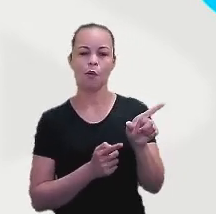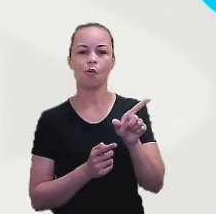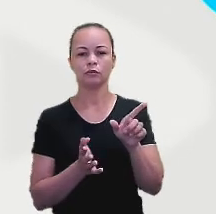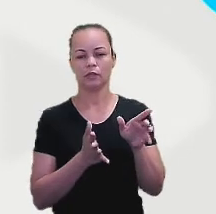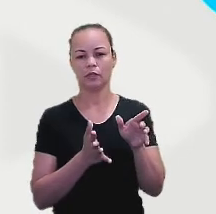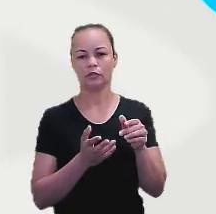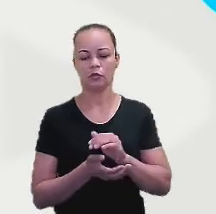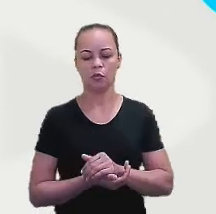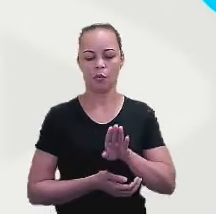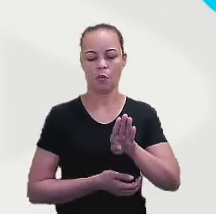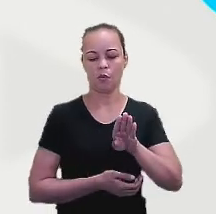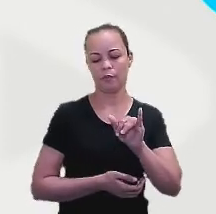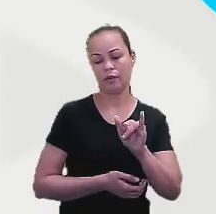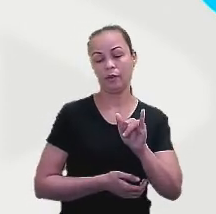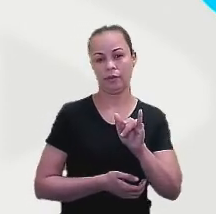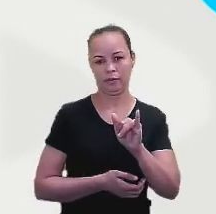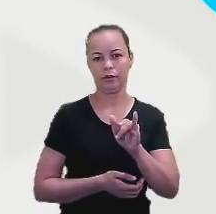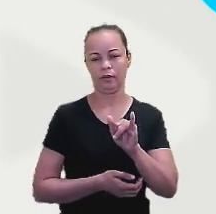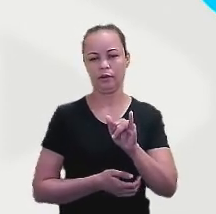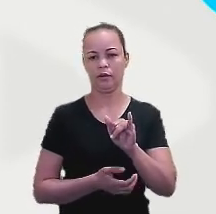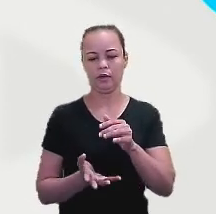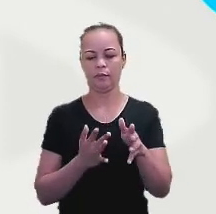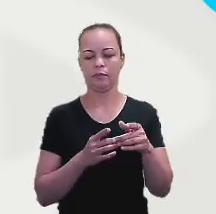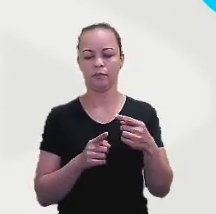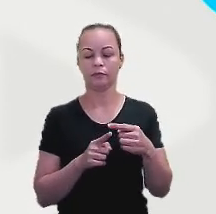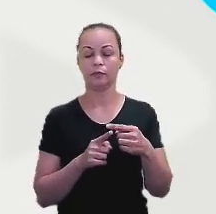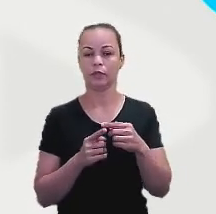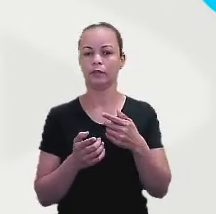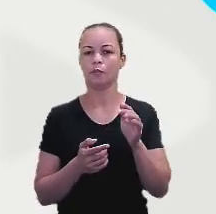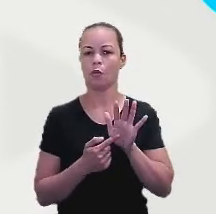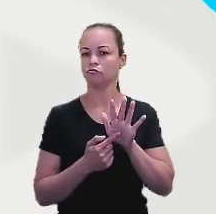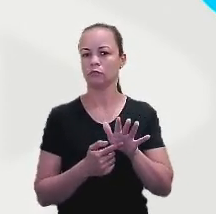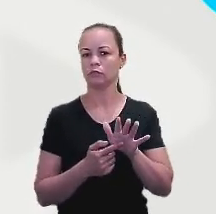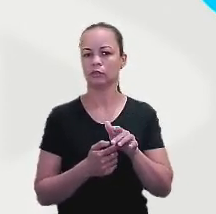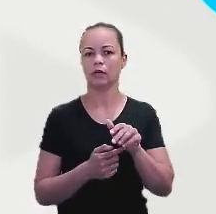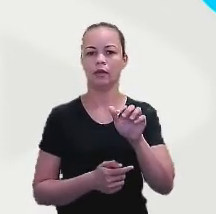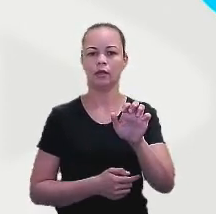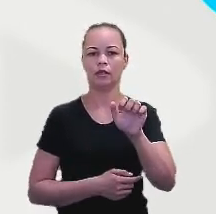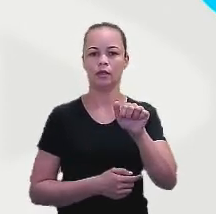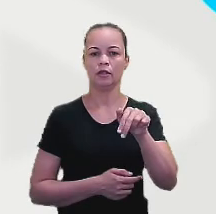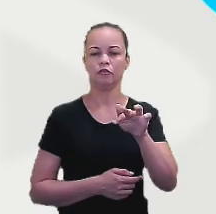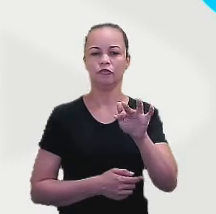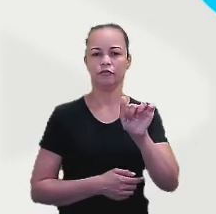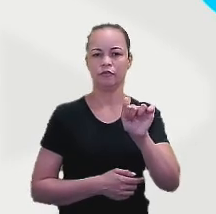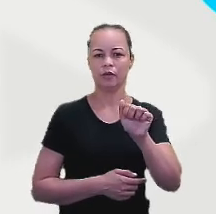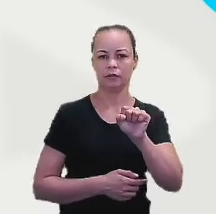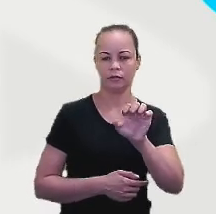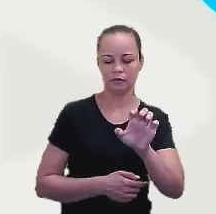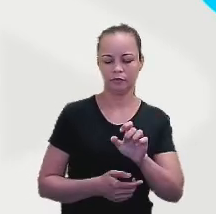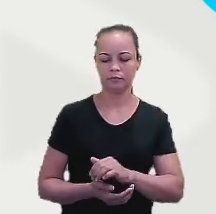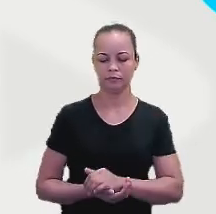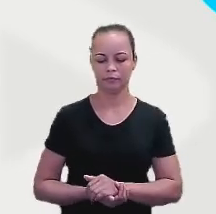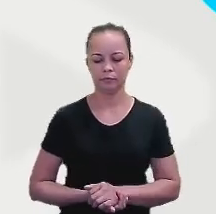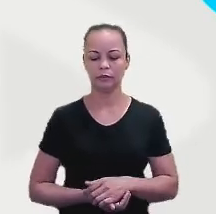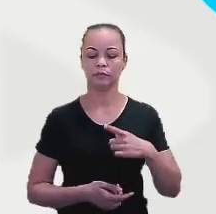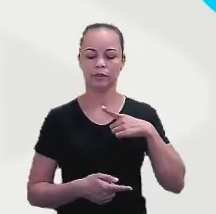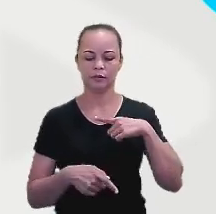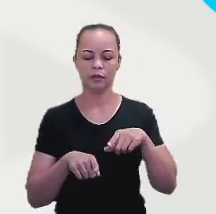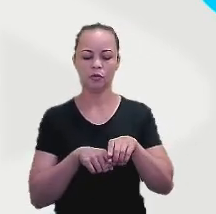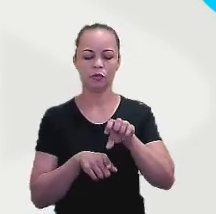Ó, o bi, ela vai ser átona, porque não está com tanta ênfase. O sa.